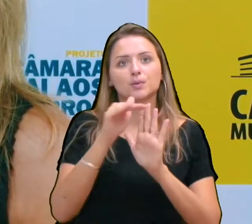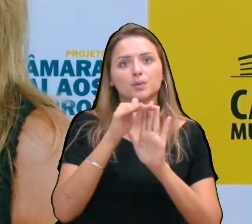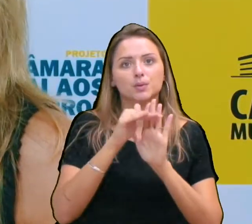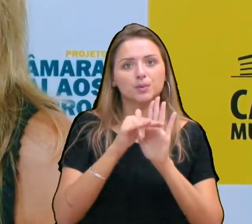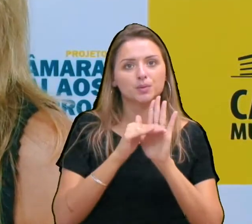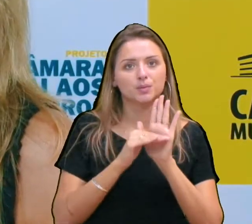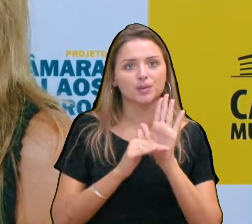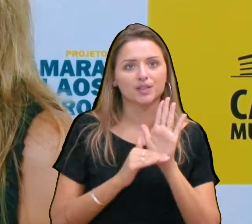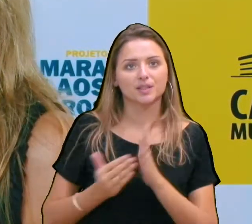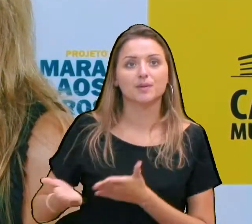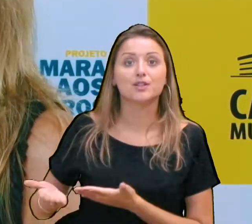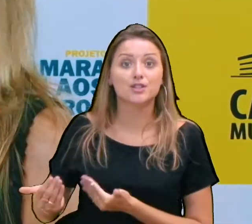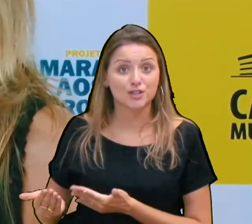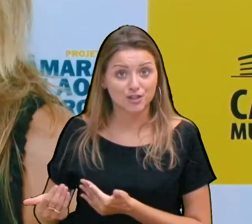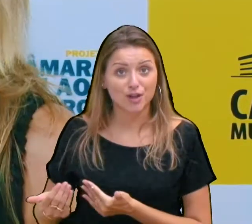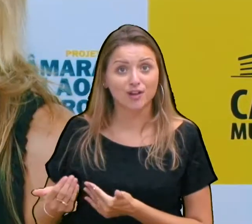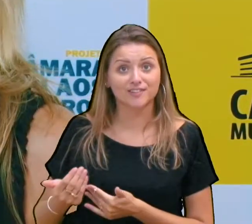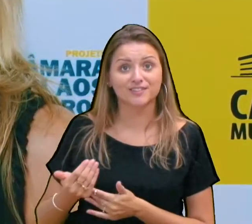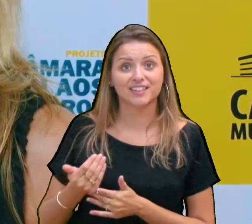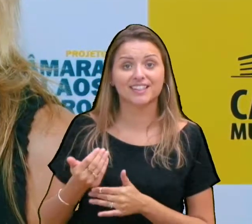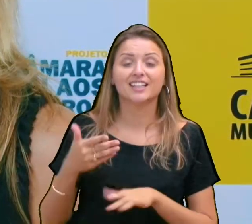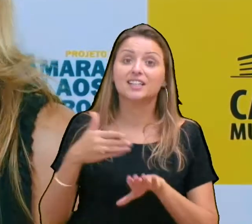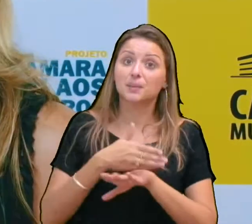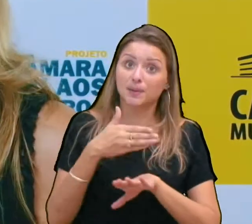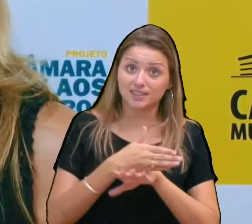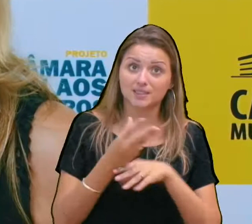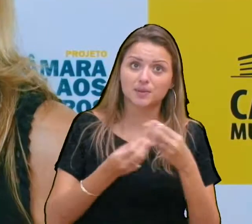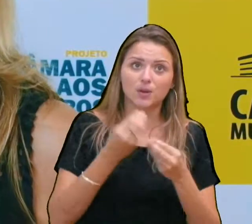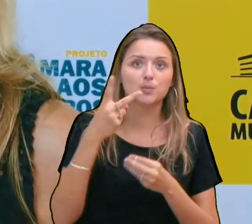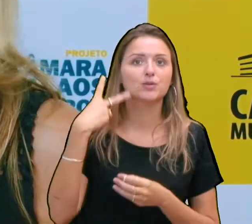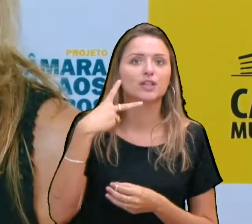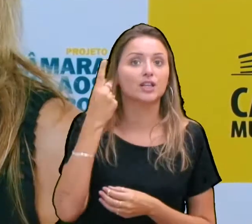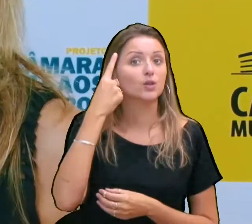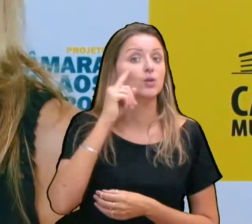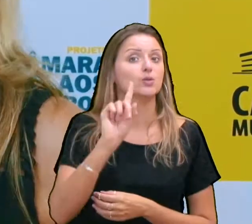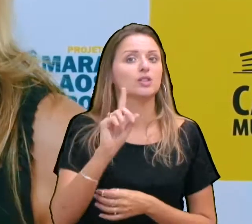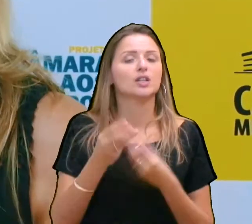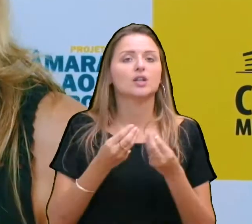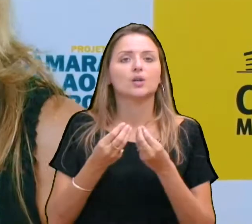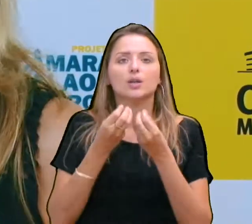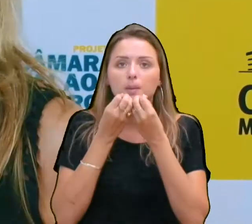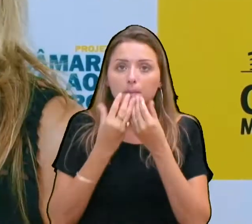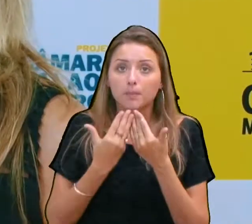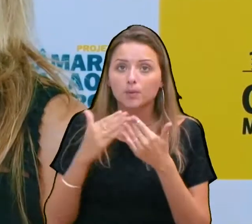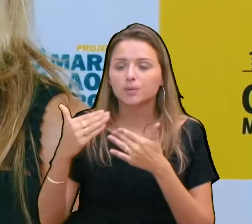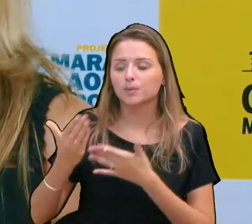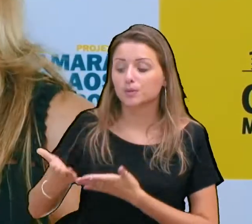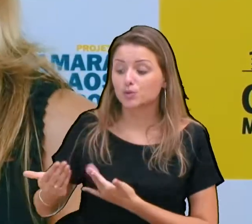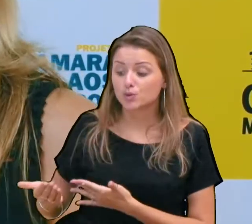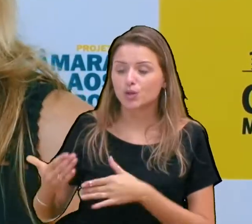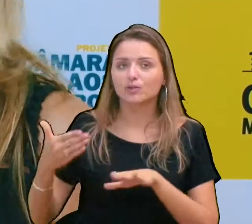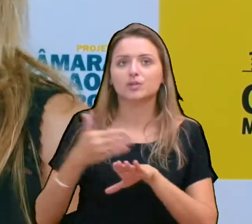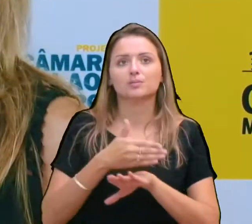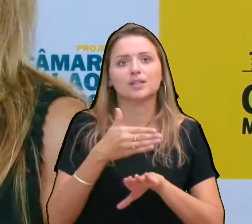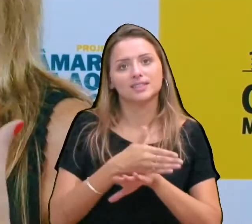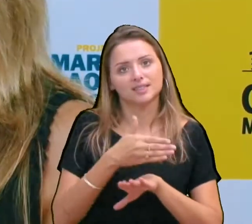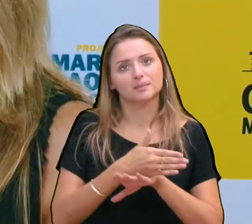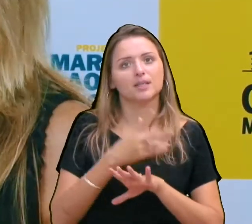de jovem parlamentar, e que bom, né, quando a juventude está envolvida no